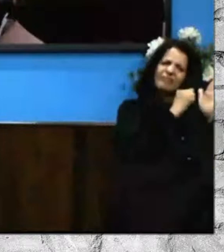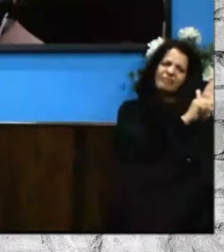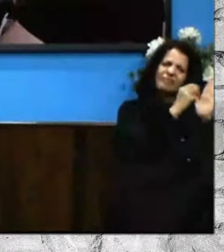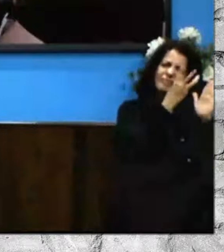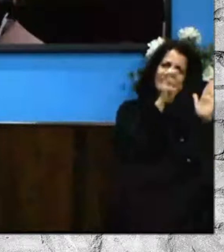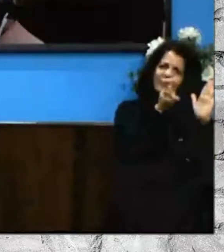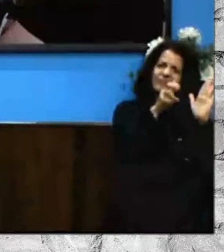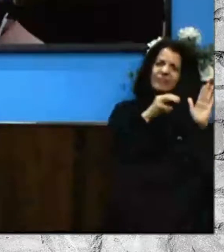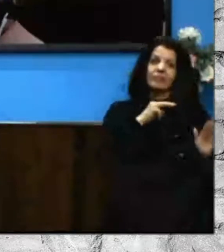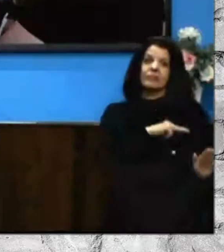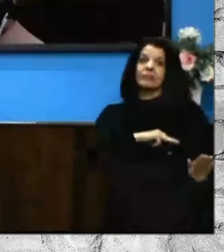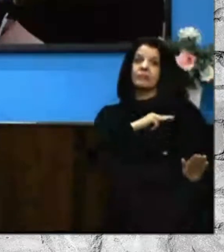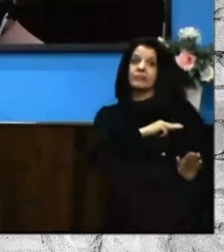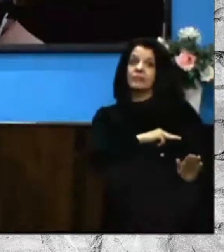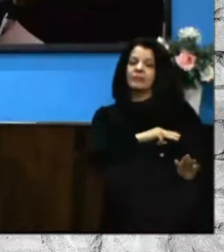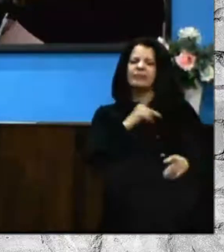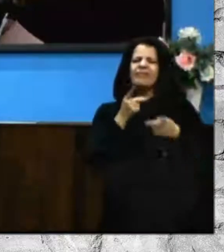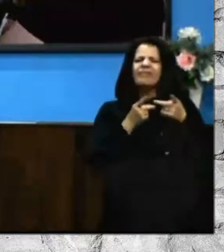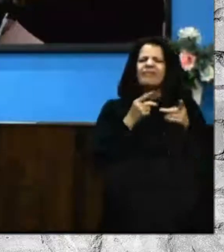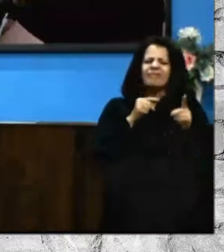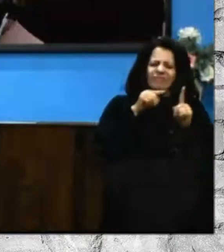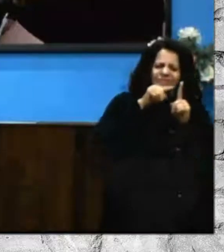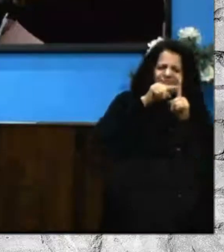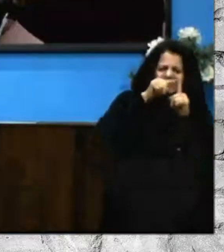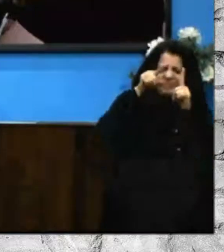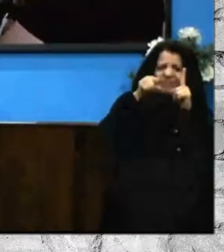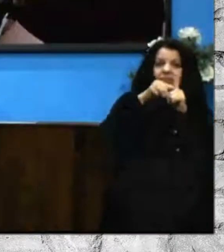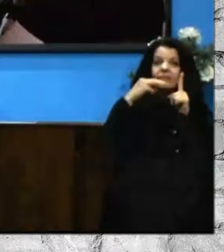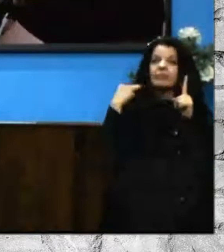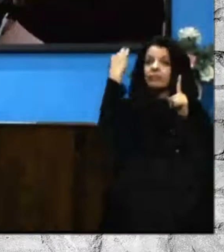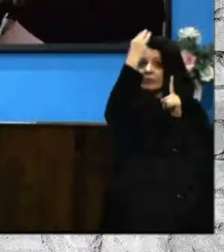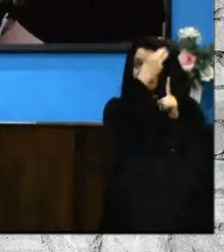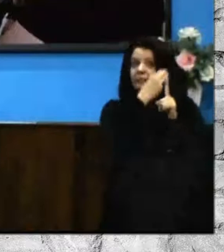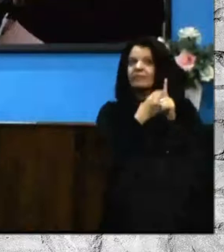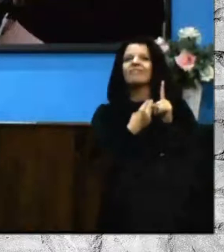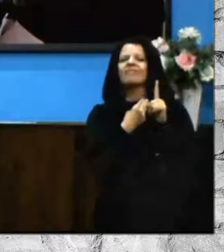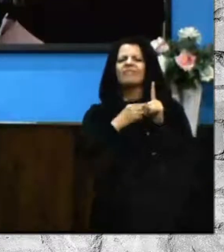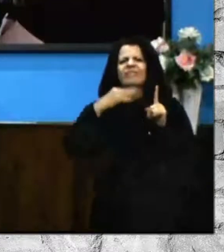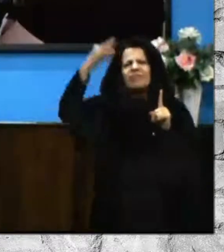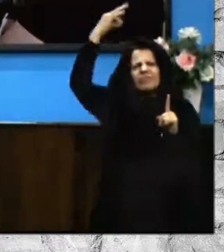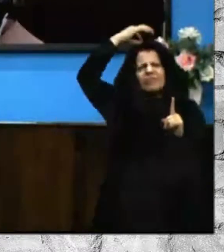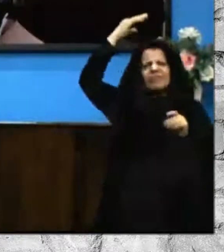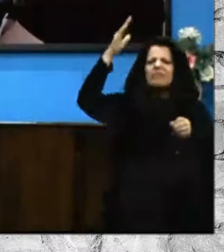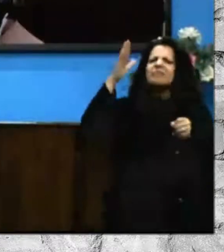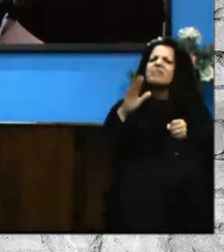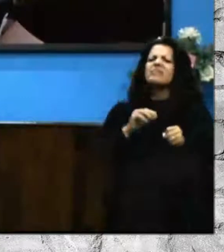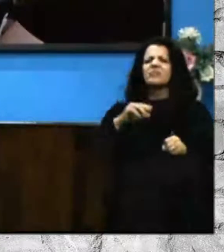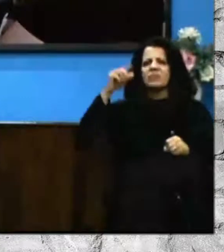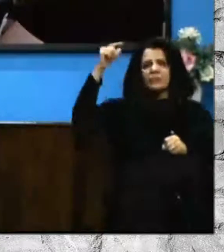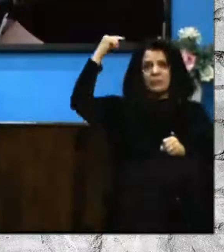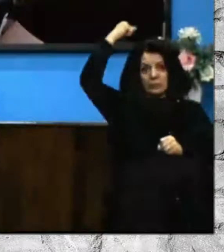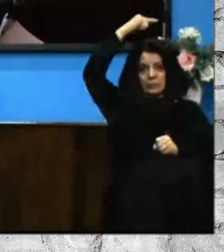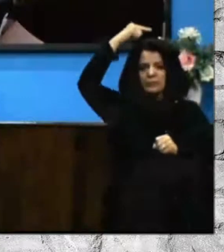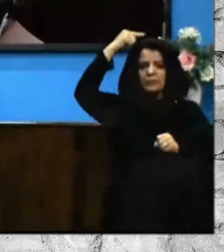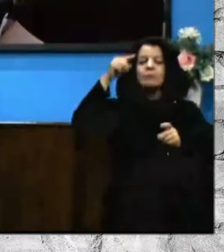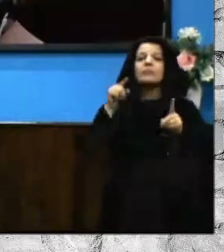de Mateus, diz que Jesus foi concebido pelo Espírito Santo. Em Mateus 3, 22, diz que ele foi cheio do Espírito Santo